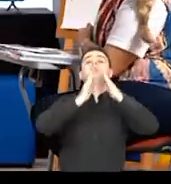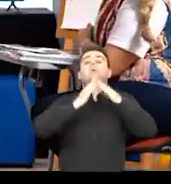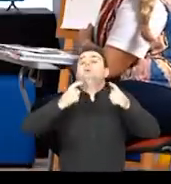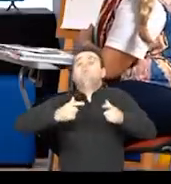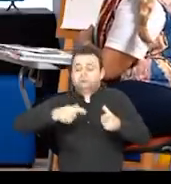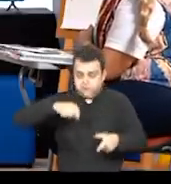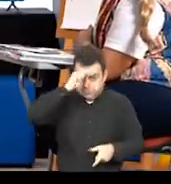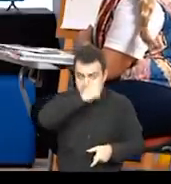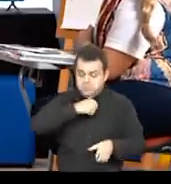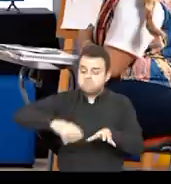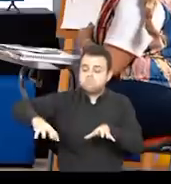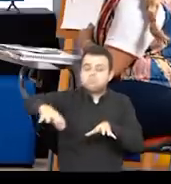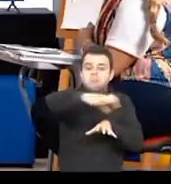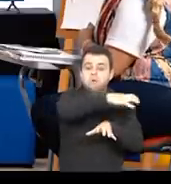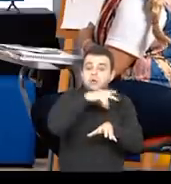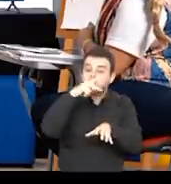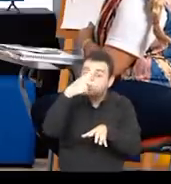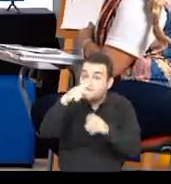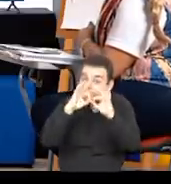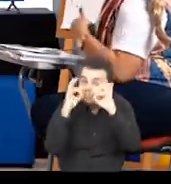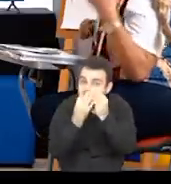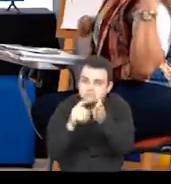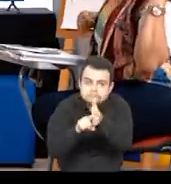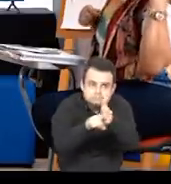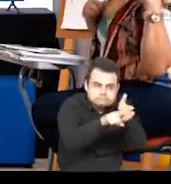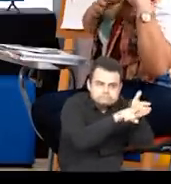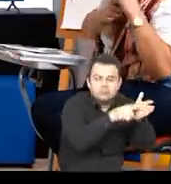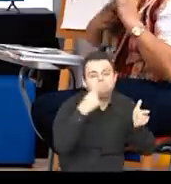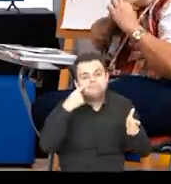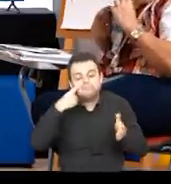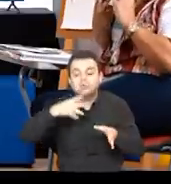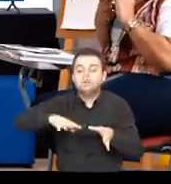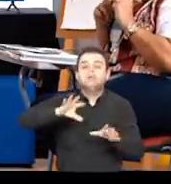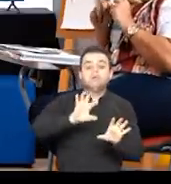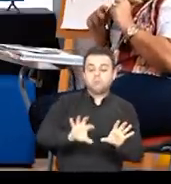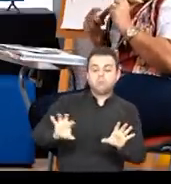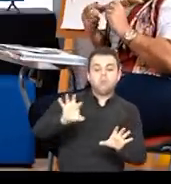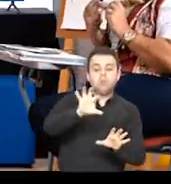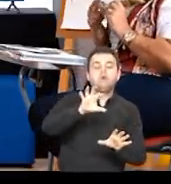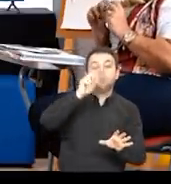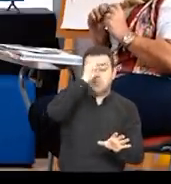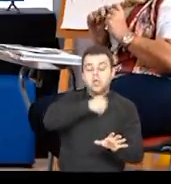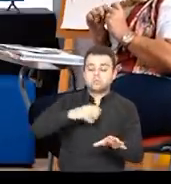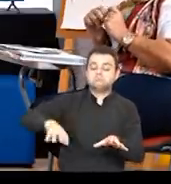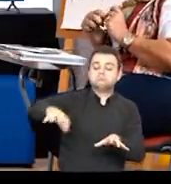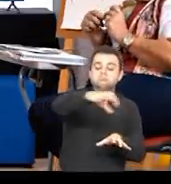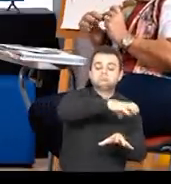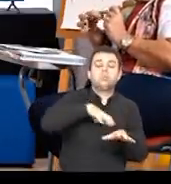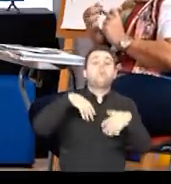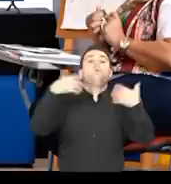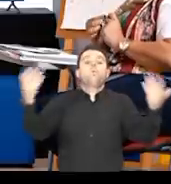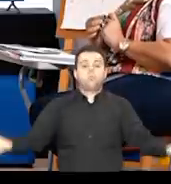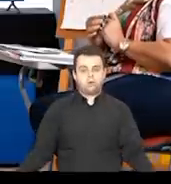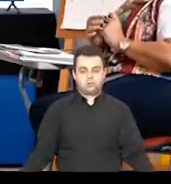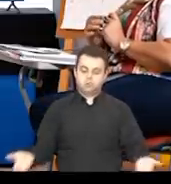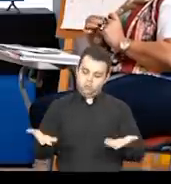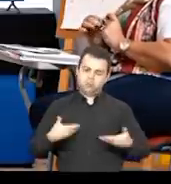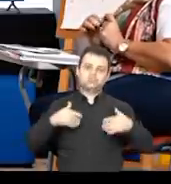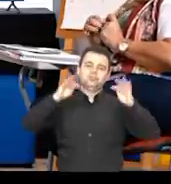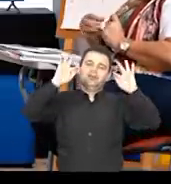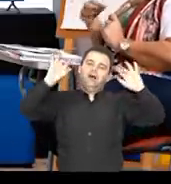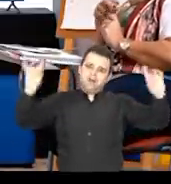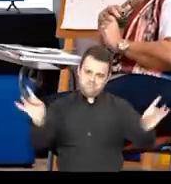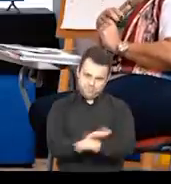mora? Pergunte para sua família e pesquise em qual região de Rio Preto você mora. Hoje nós ficamos por